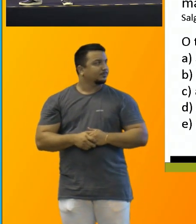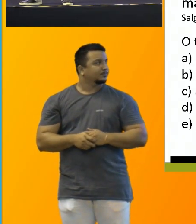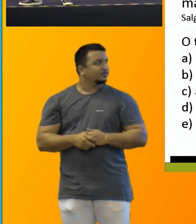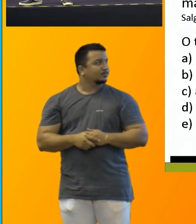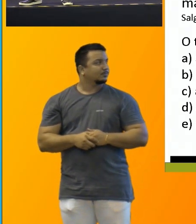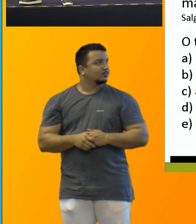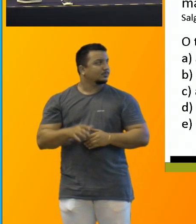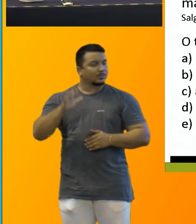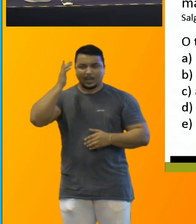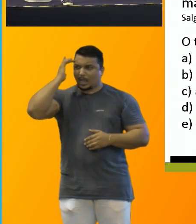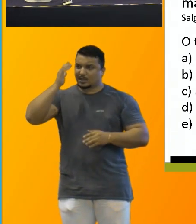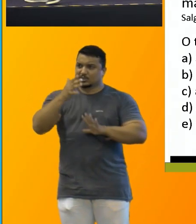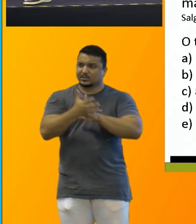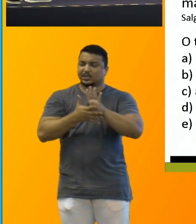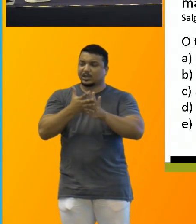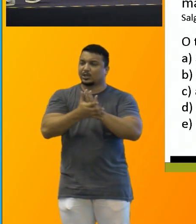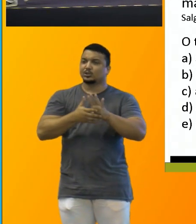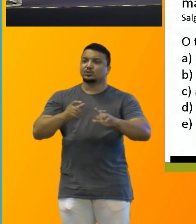Você acha que esse texto ele tá